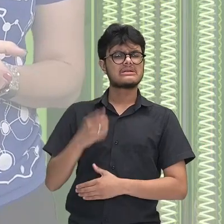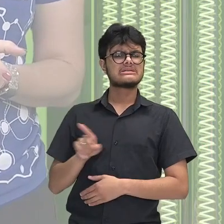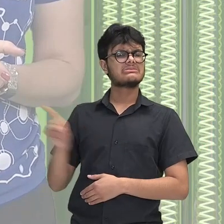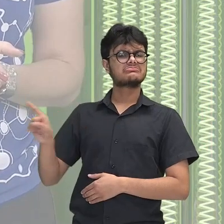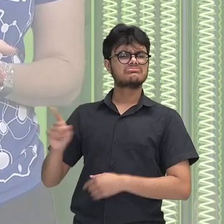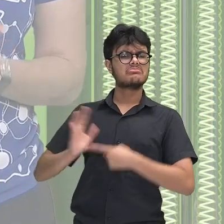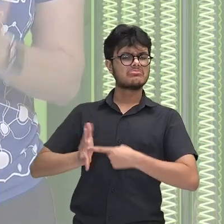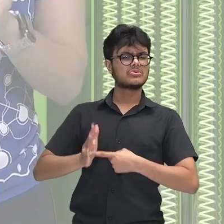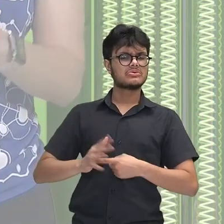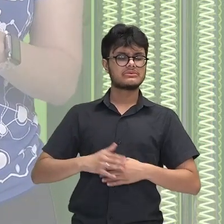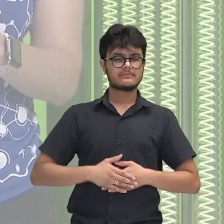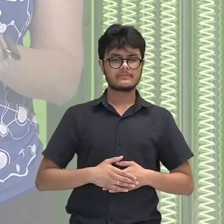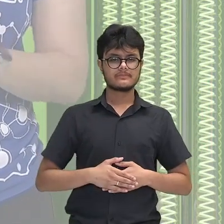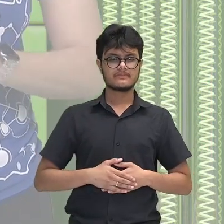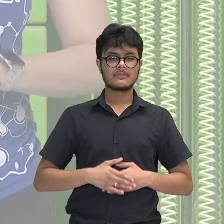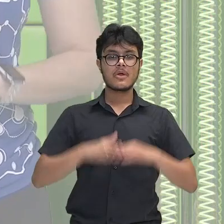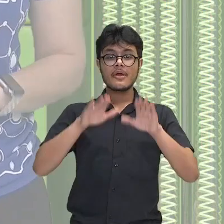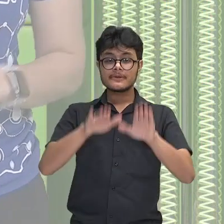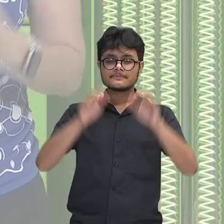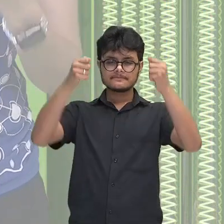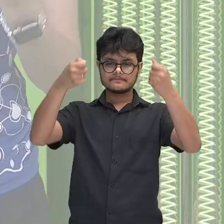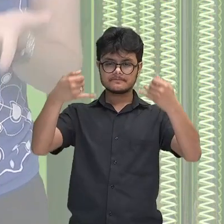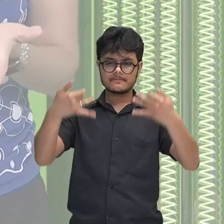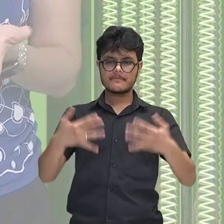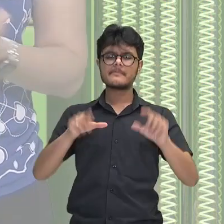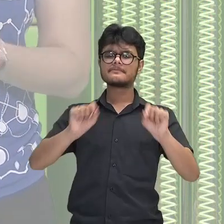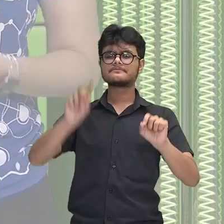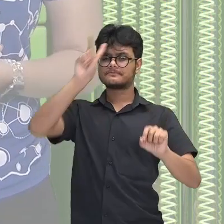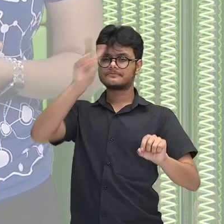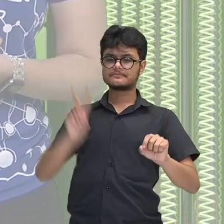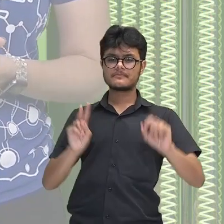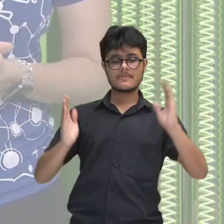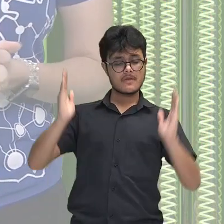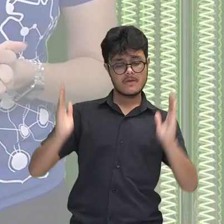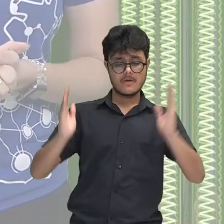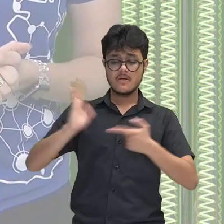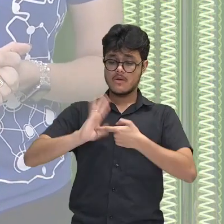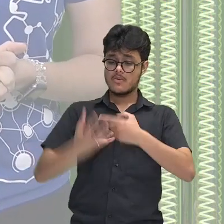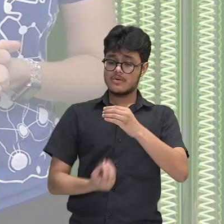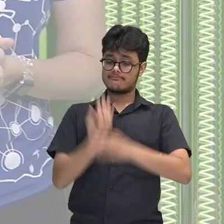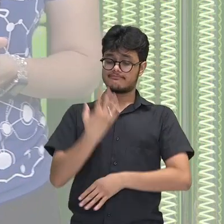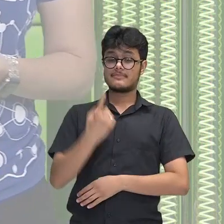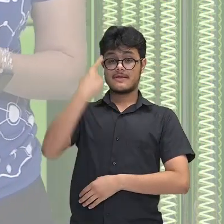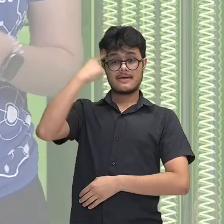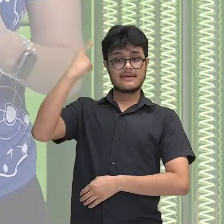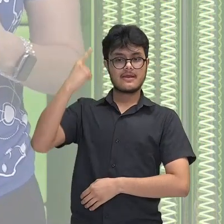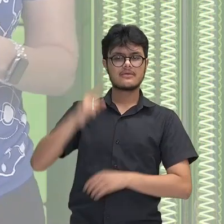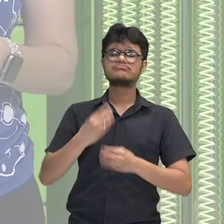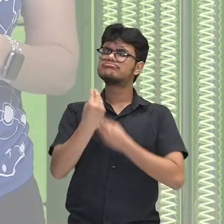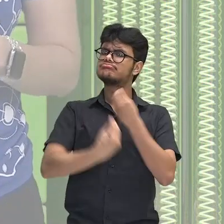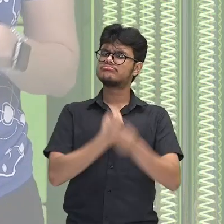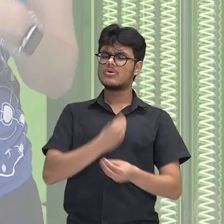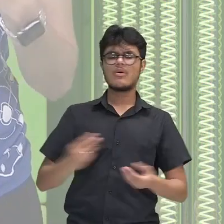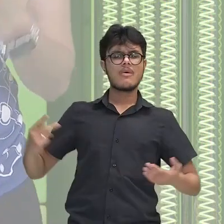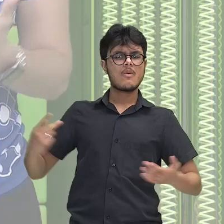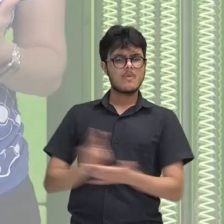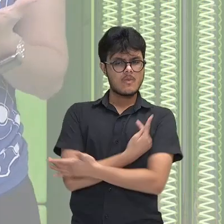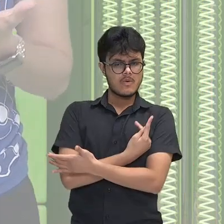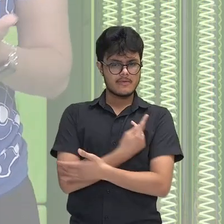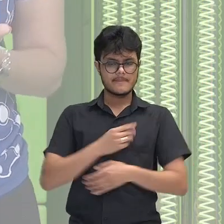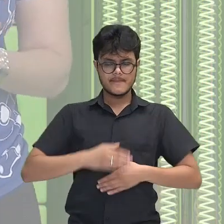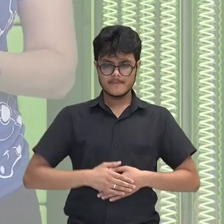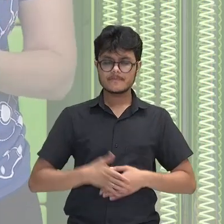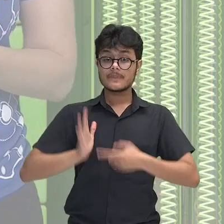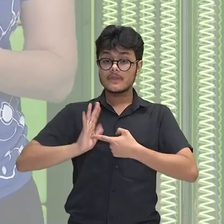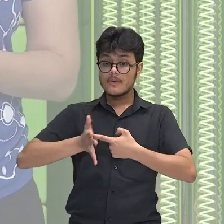esse motor? Então, eu trouxe aqui um pouquinho da história para que vocês saibam como é que surgiu os